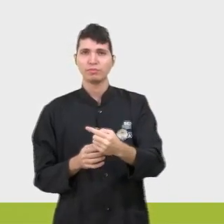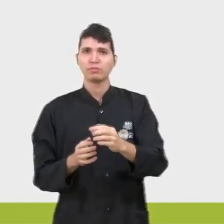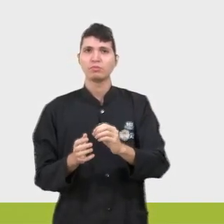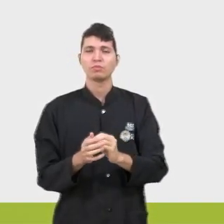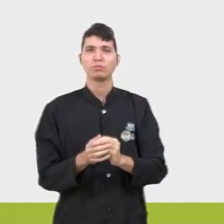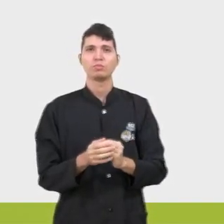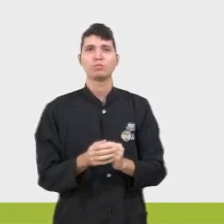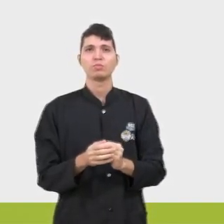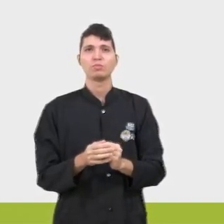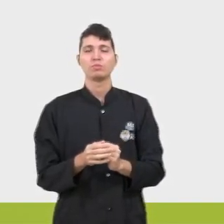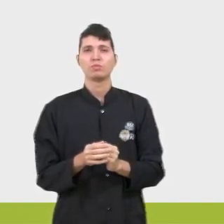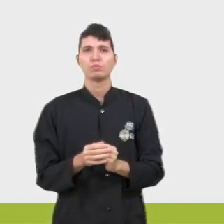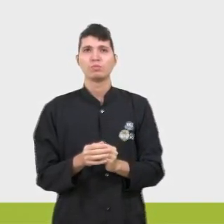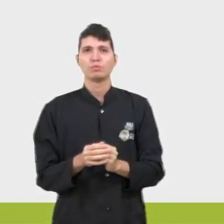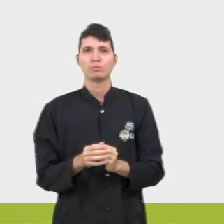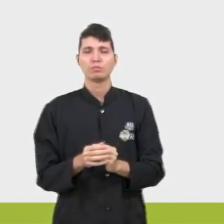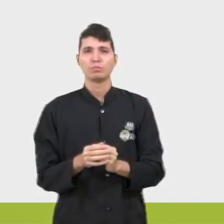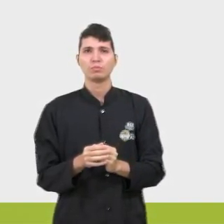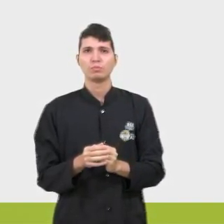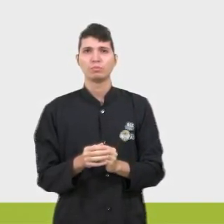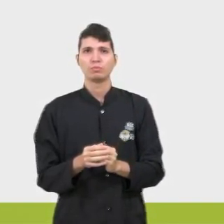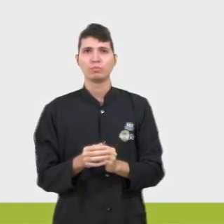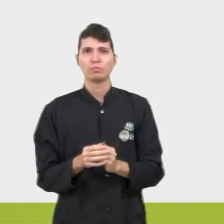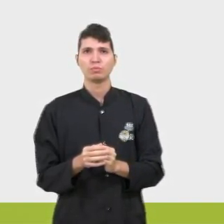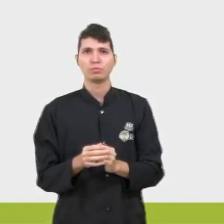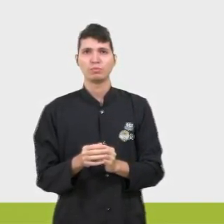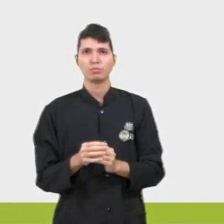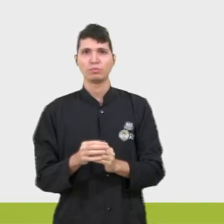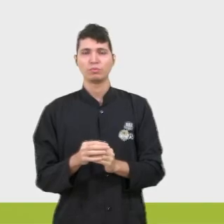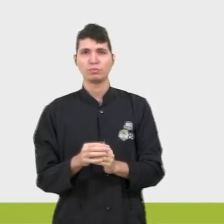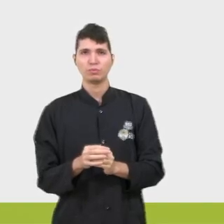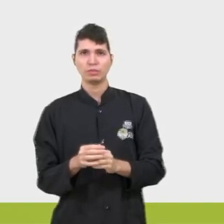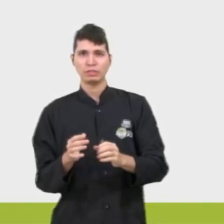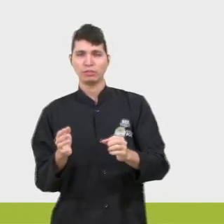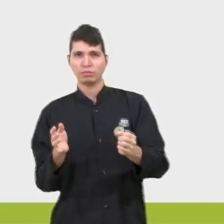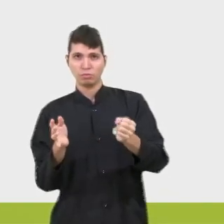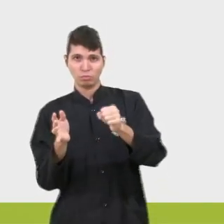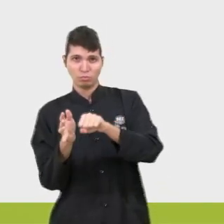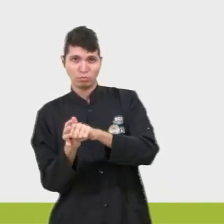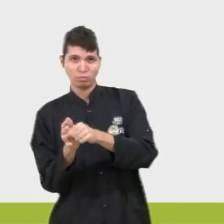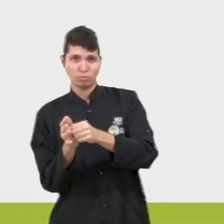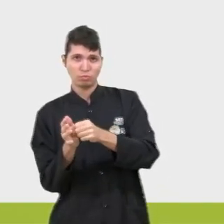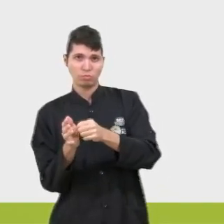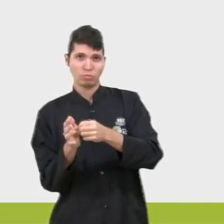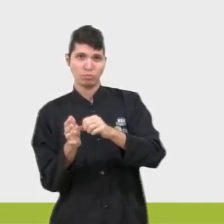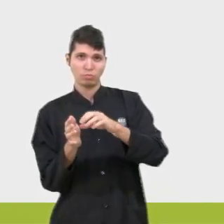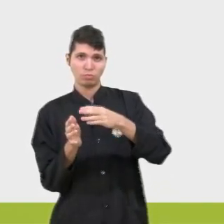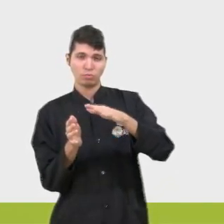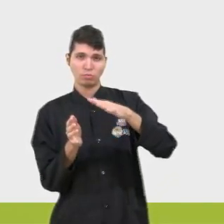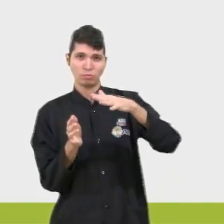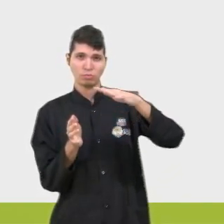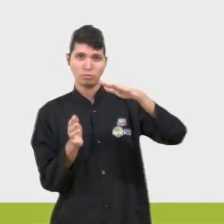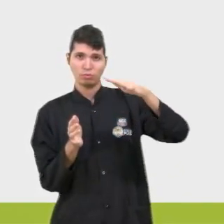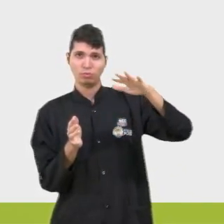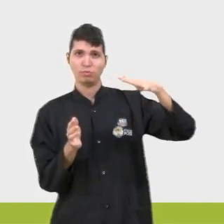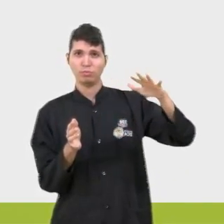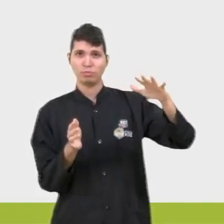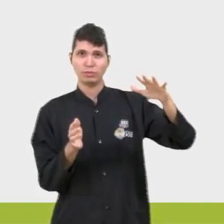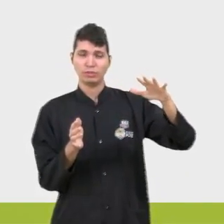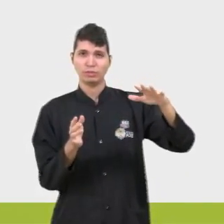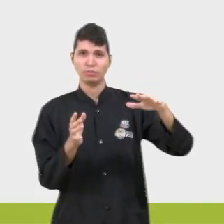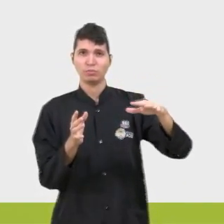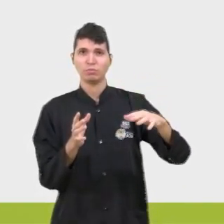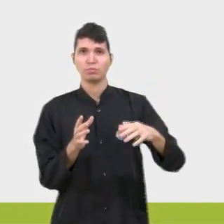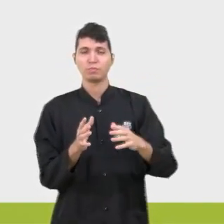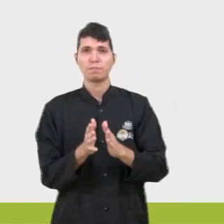pigmento, tipo, aumentou clorofila A e B, e elas perderam o pigmento ficoeritrina, que